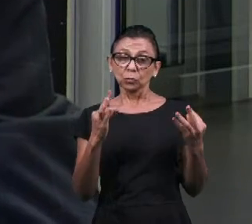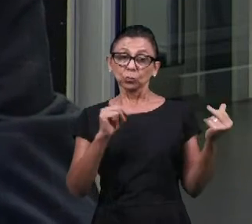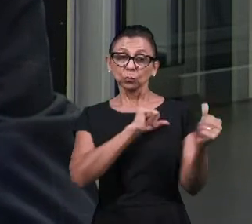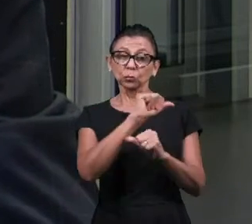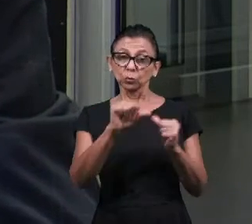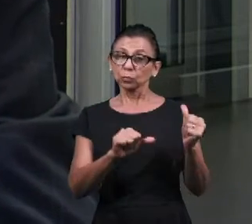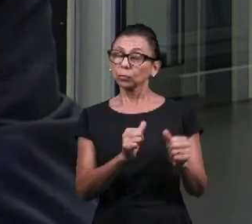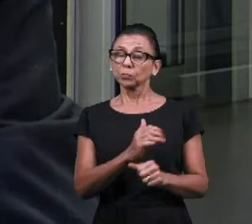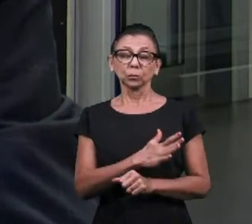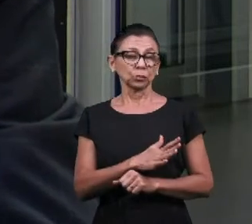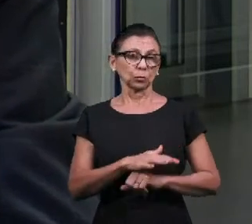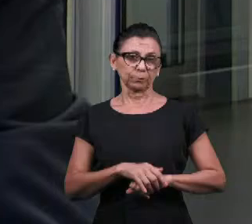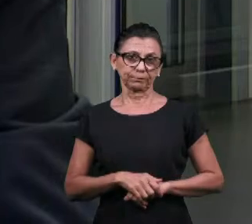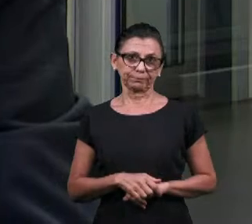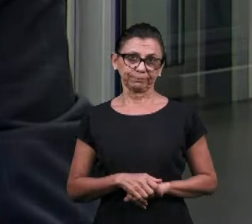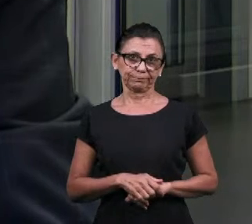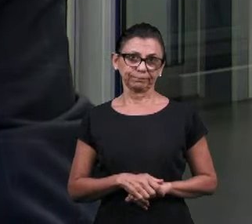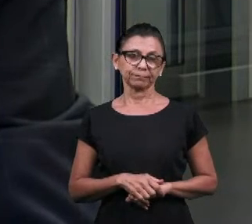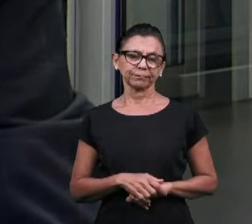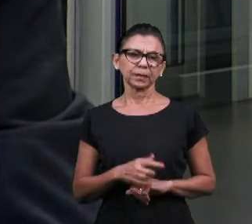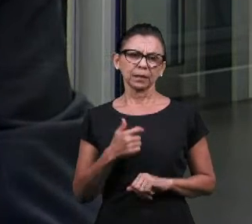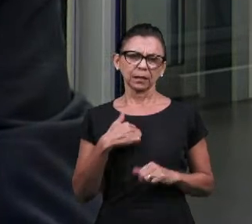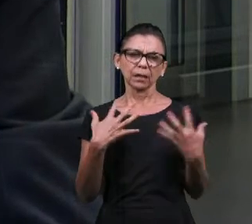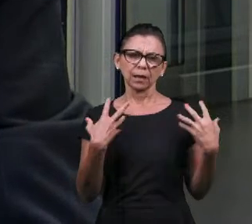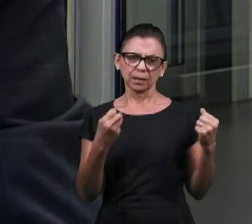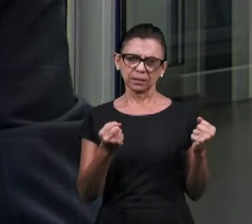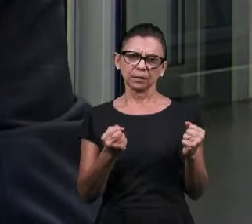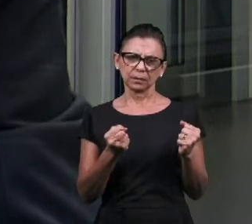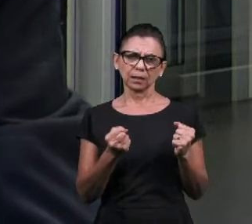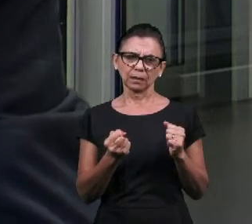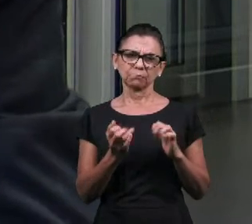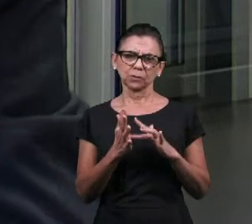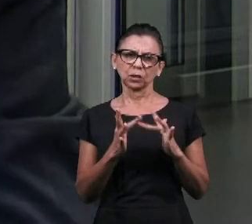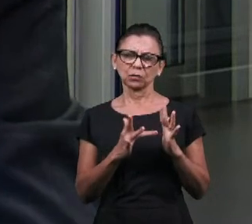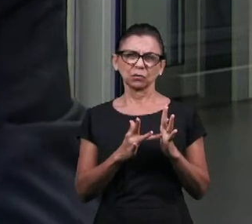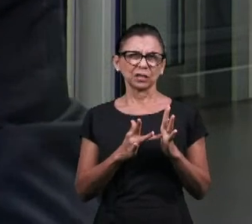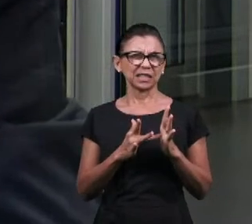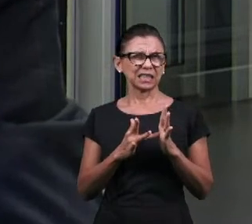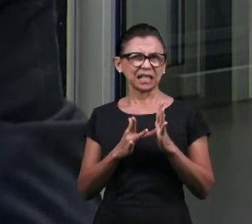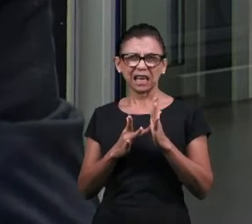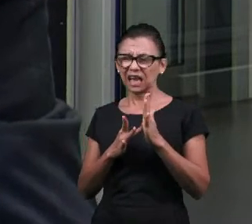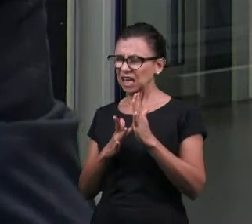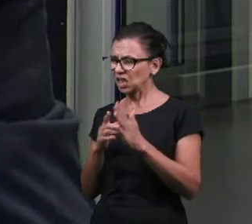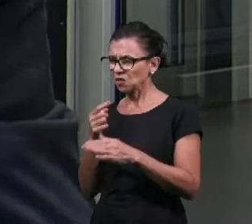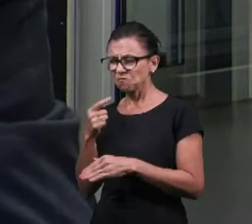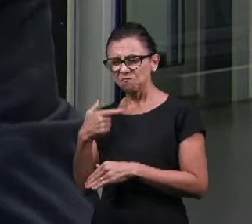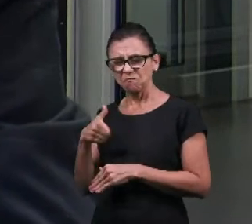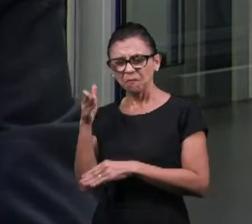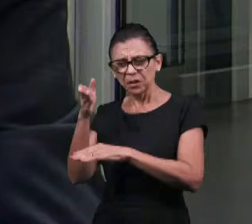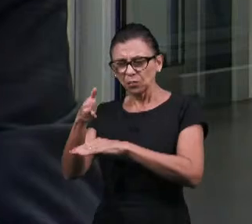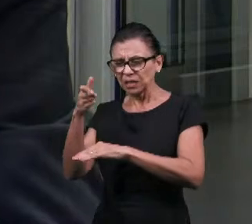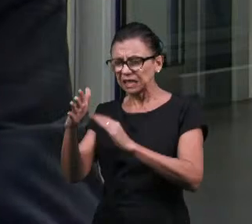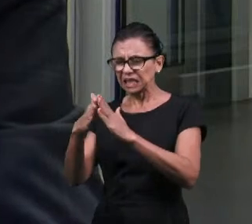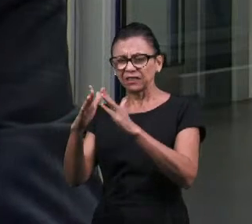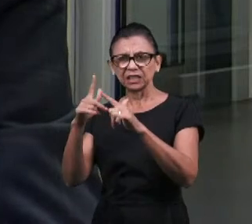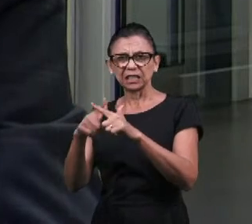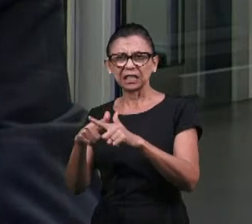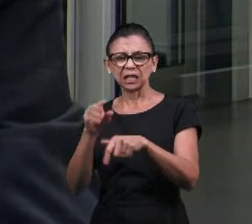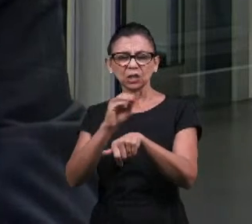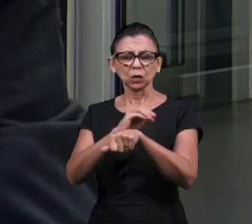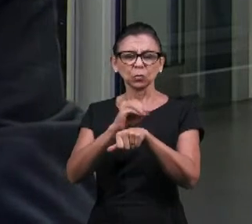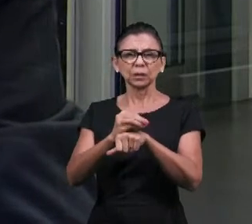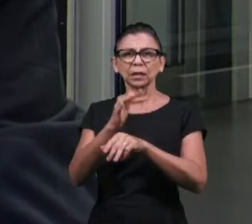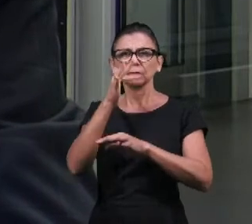me engajei na igreja. E me engajei mesmo. Eu não perdi uma madrugada, eu cuidava do jardim da